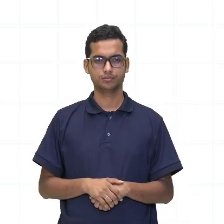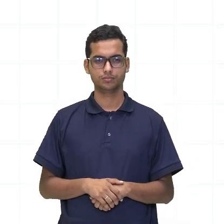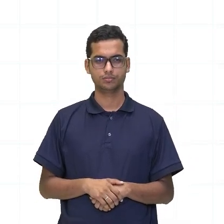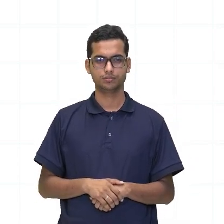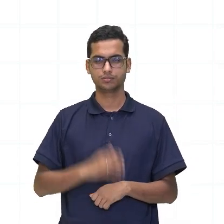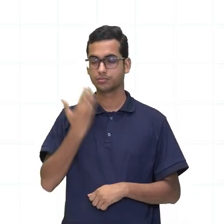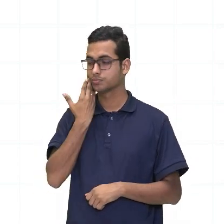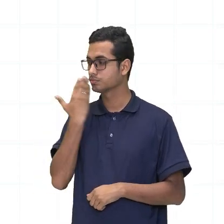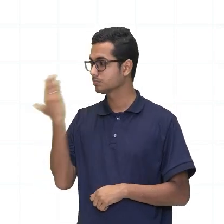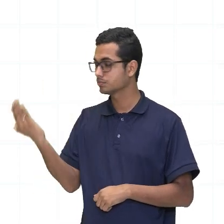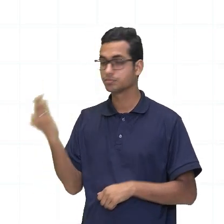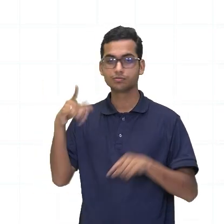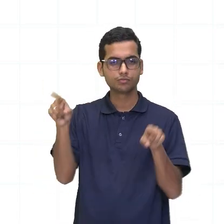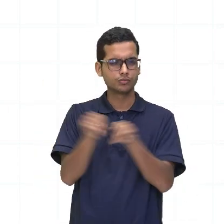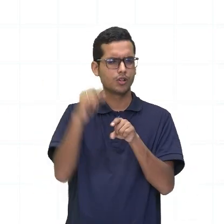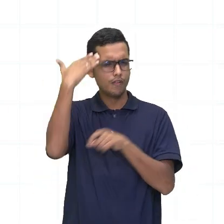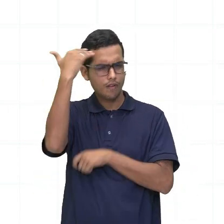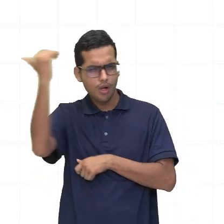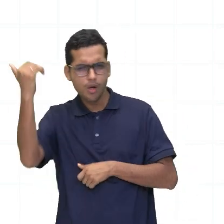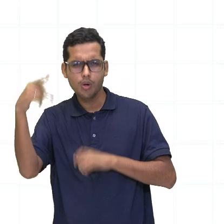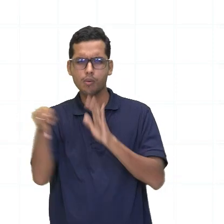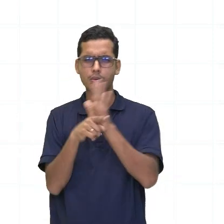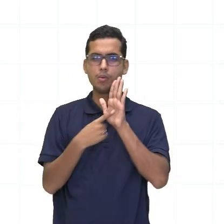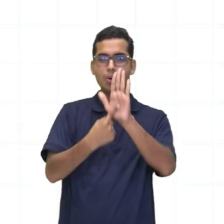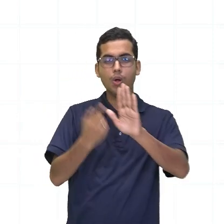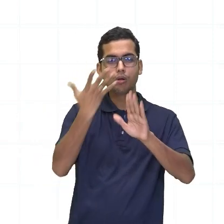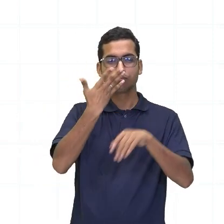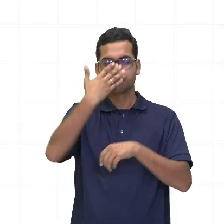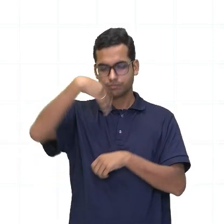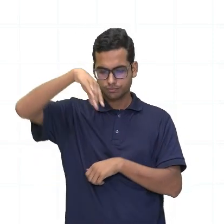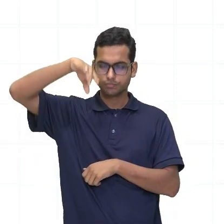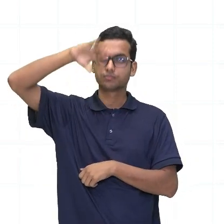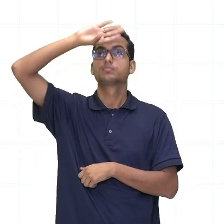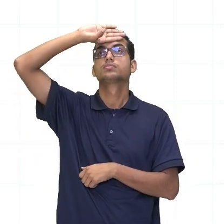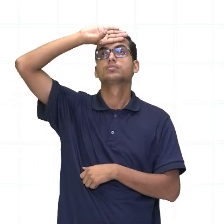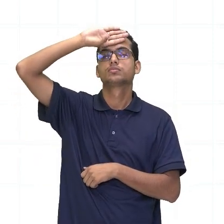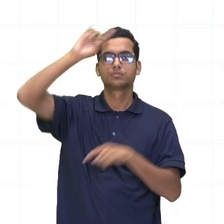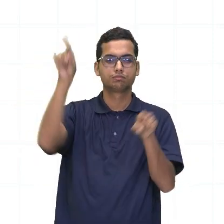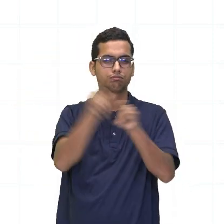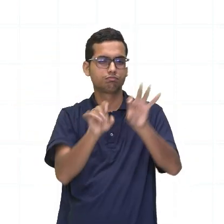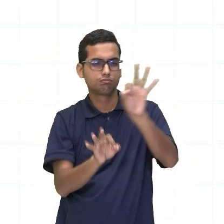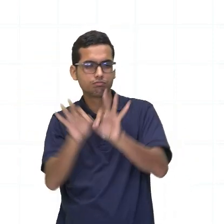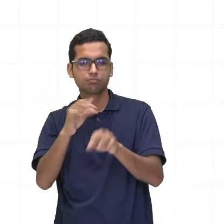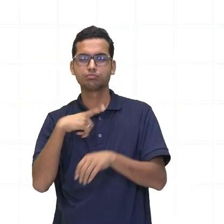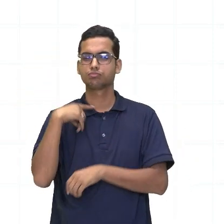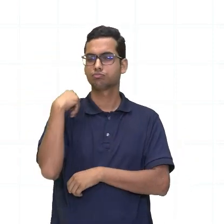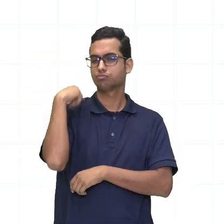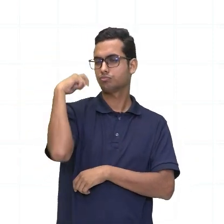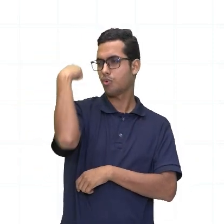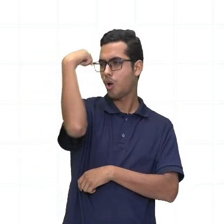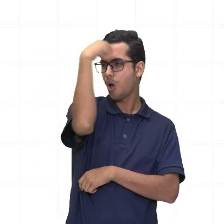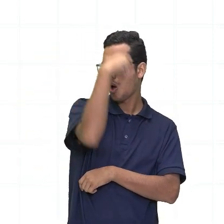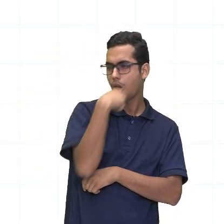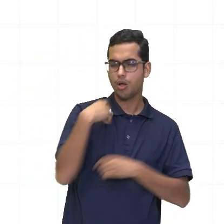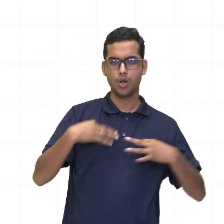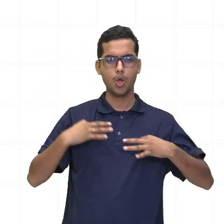kabuki é conhecido por suas performances dramáticas, elaboradas maquiagens e figurinos